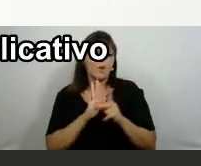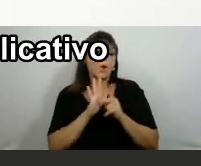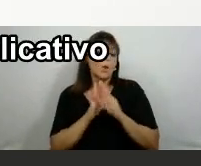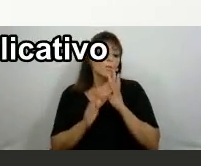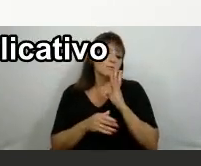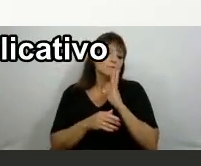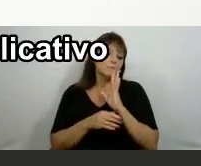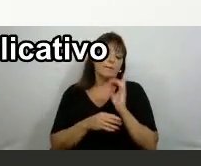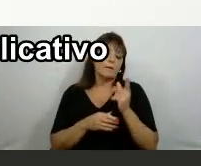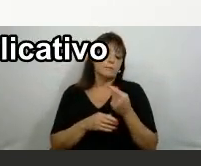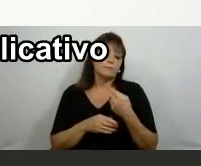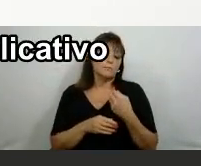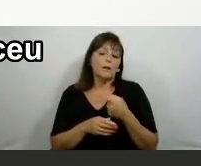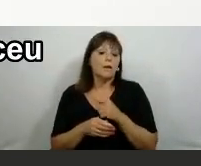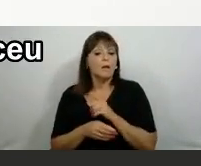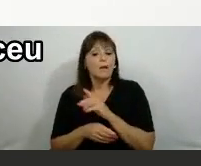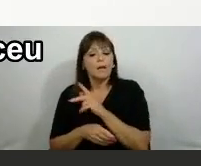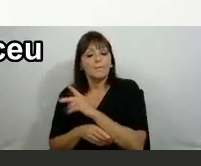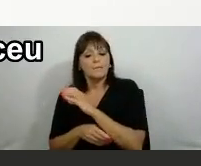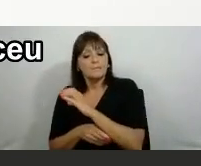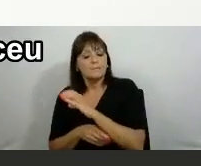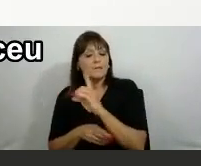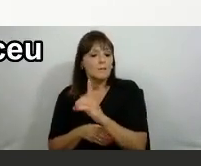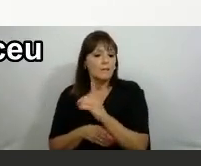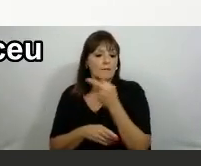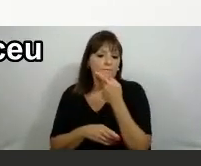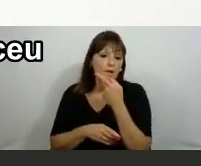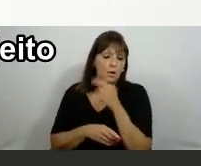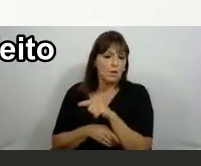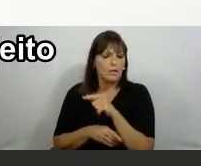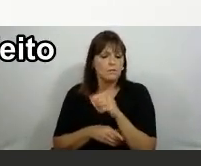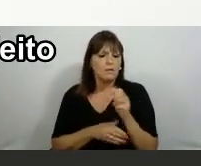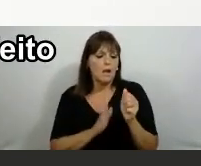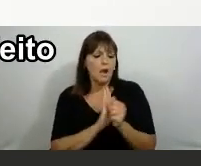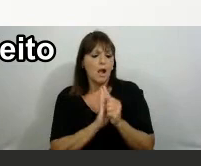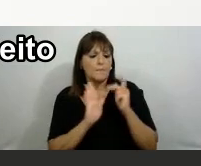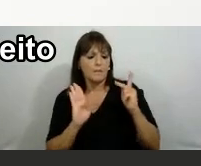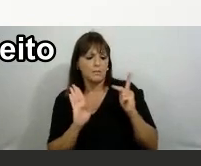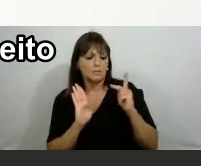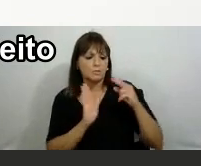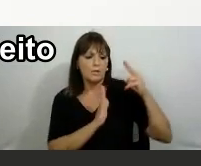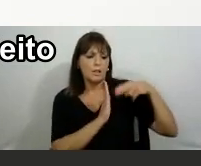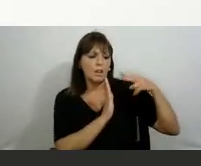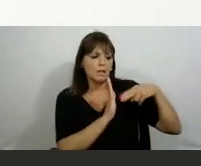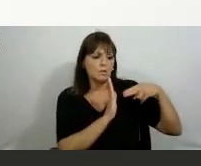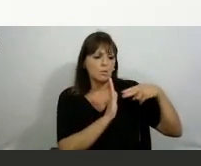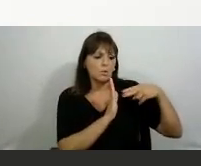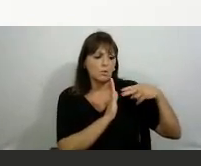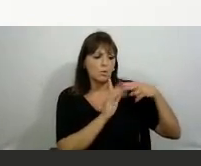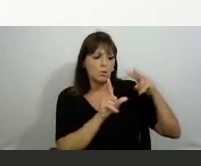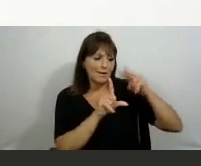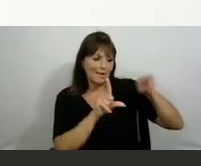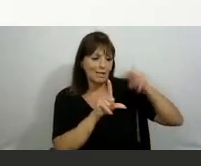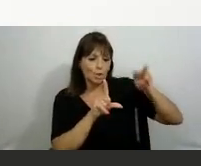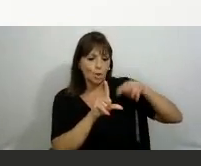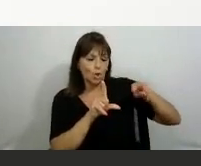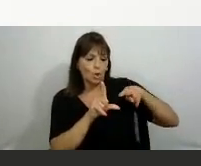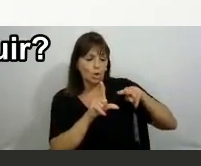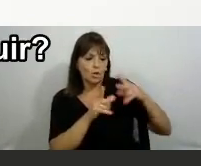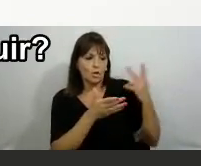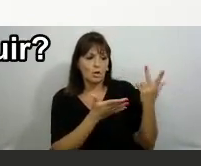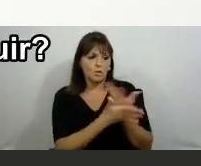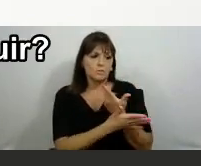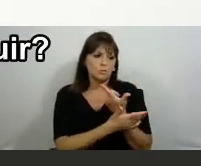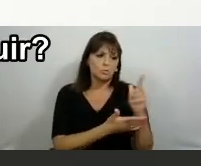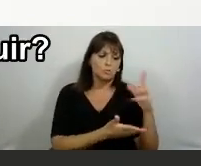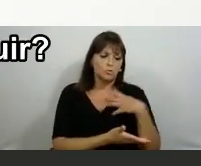para acontecer desse jeito, mas eu testei num aplicativo com leitor de tela e aconteceu do outro jeito. Qual que é o jeito que é acessível?